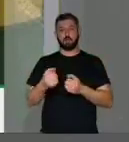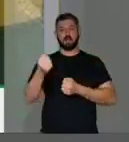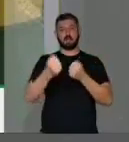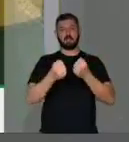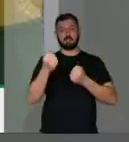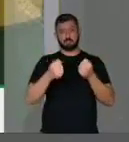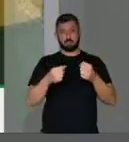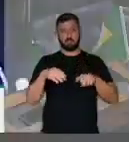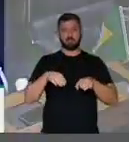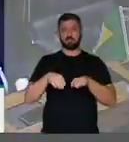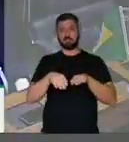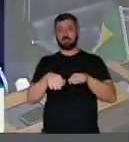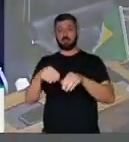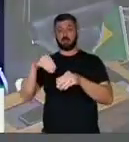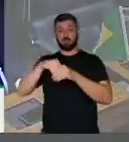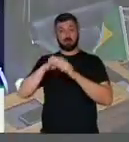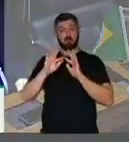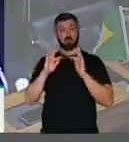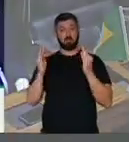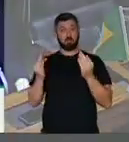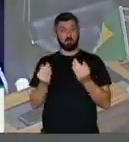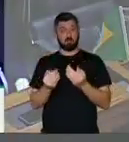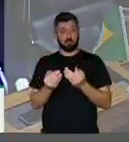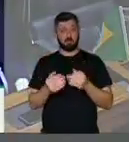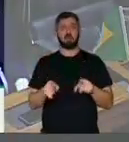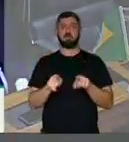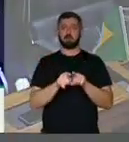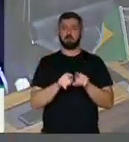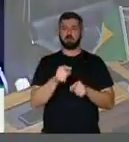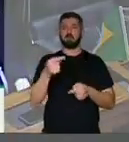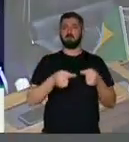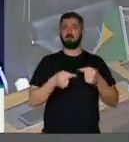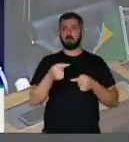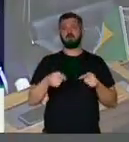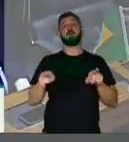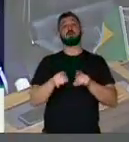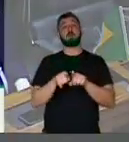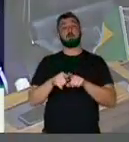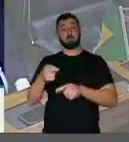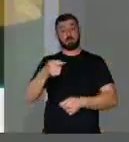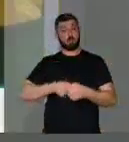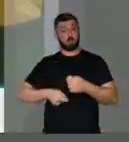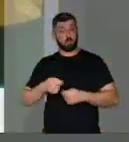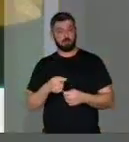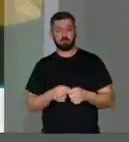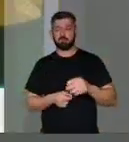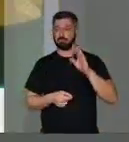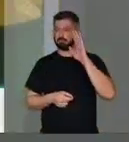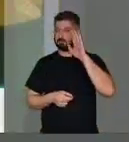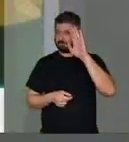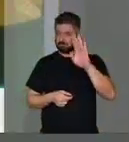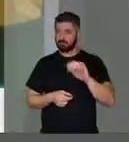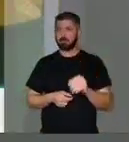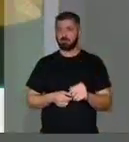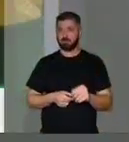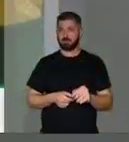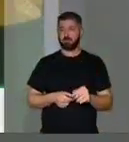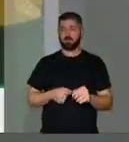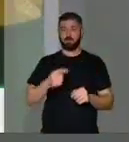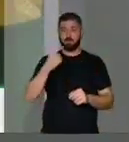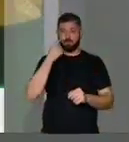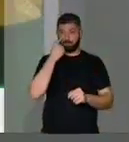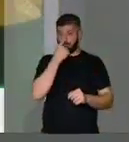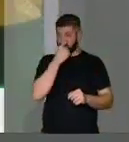trânsito, no seio da família, da política, na economia e principalmente na